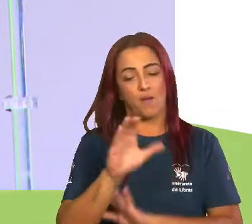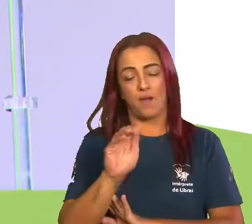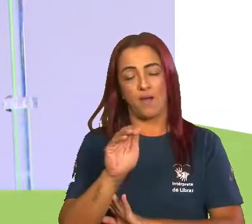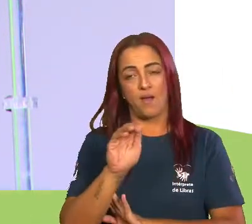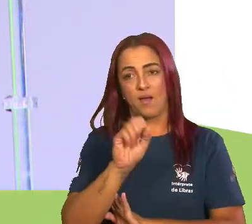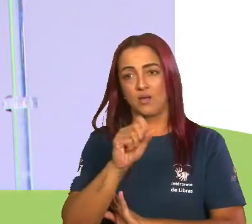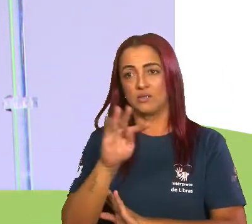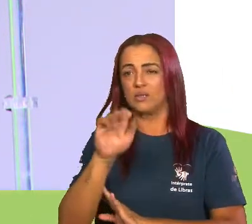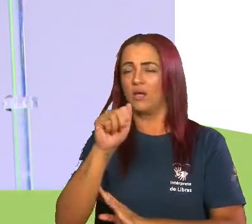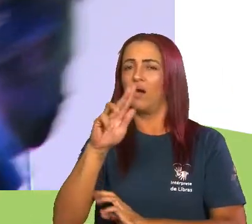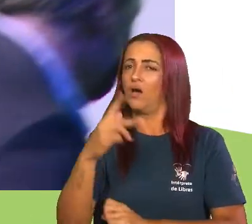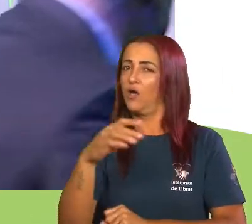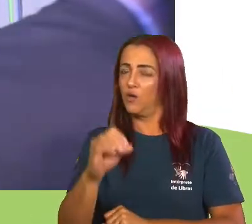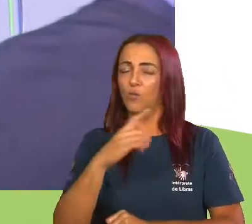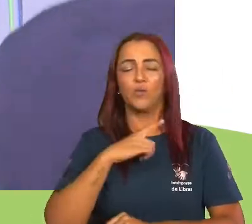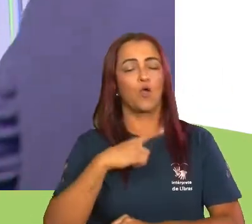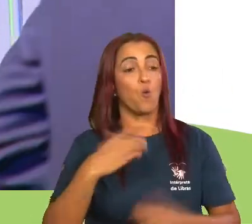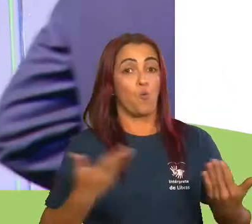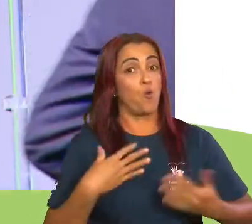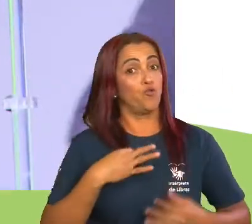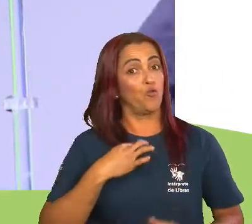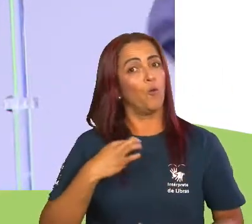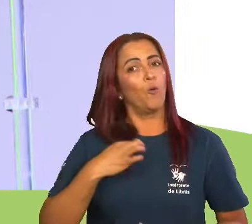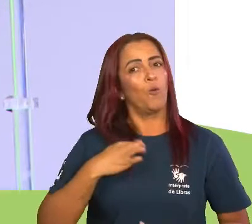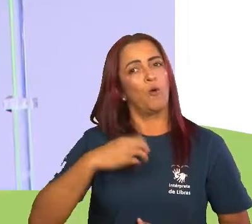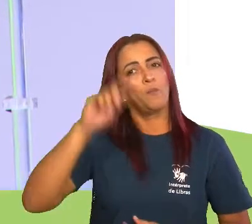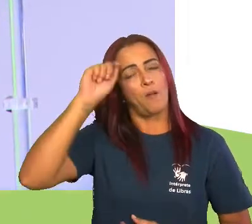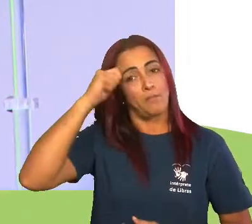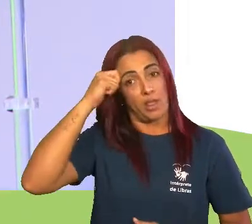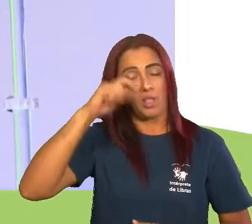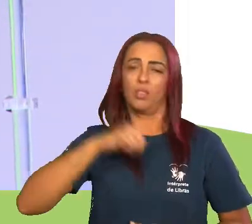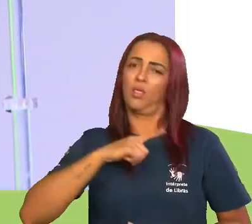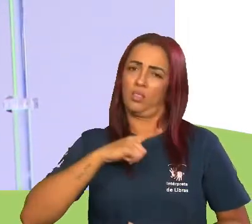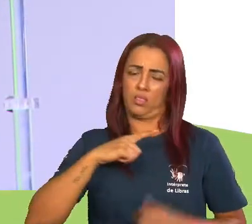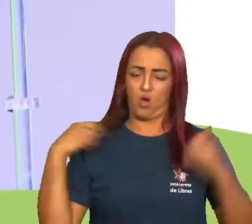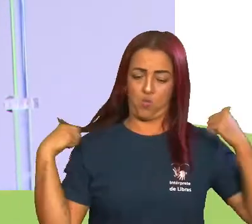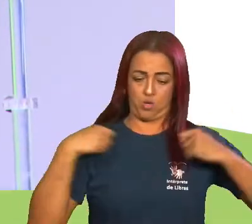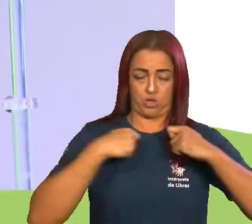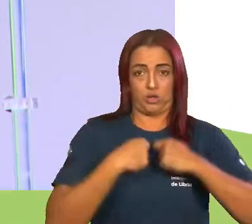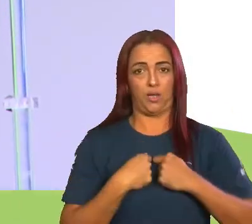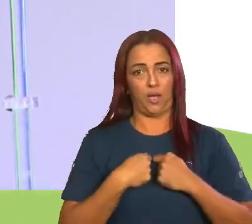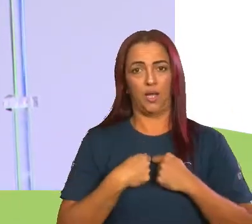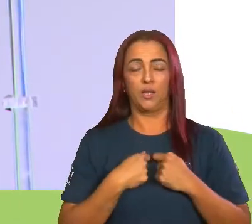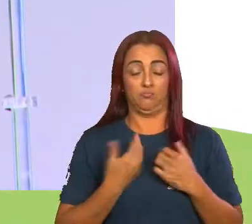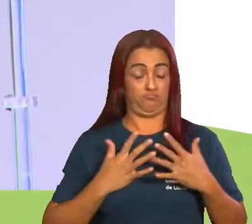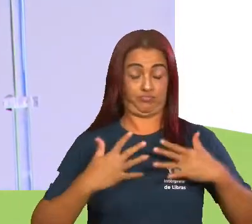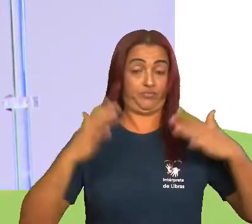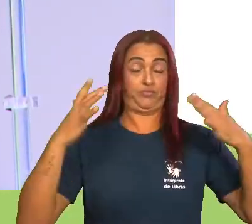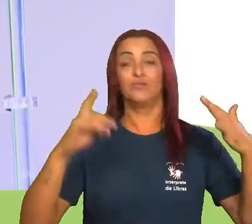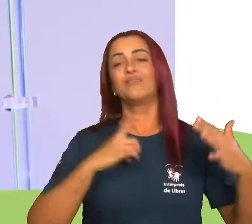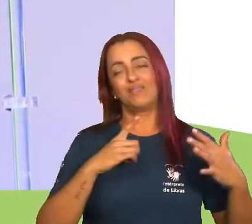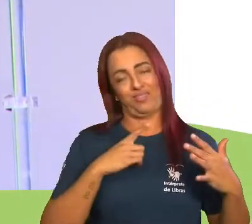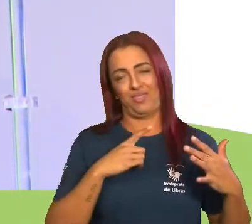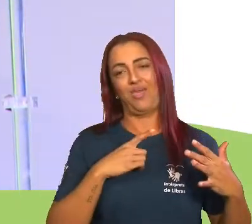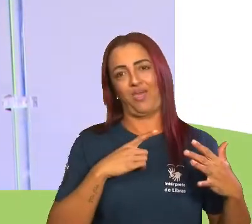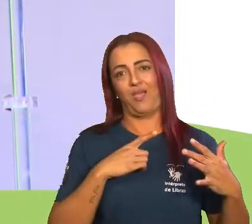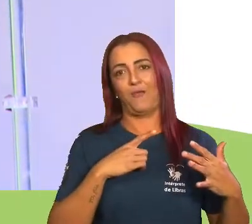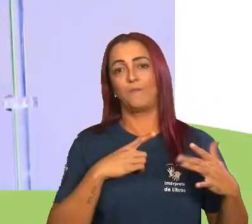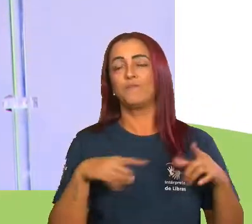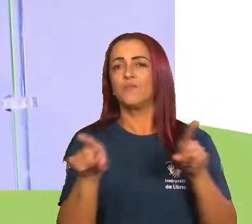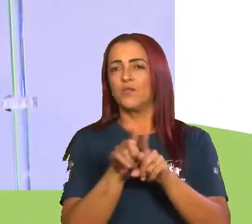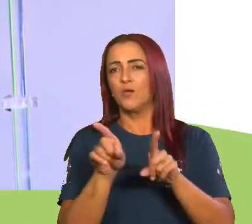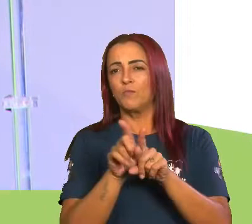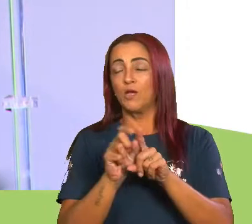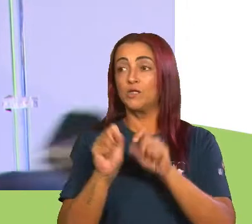ombros. Hoje usando uma roupa preta com uma jaqueta jeans com alguns brilhos. A descrição